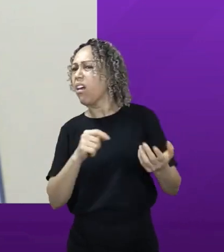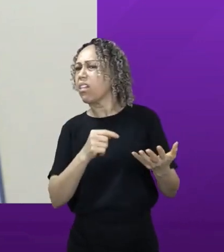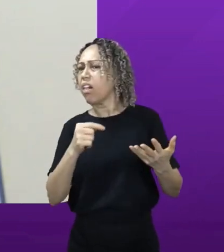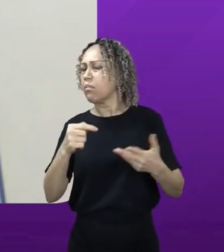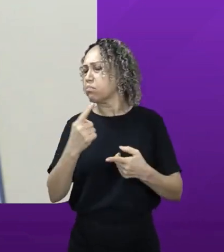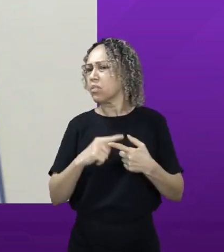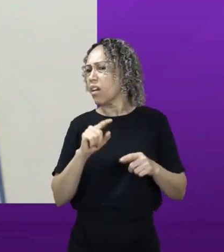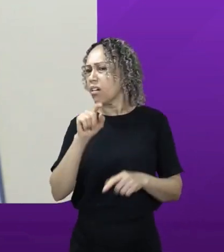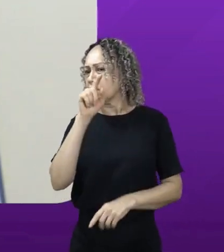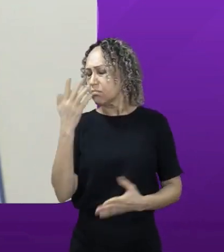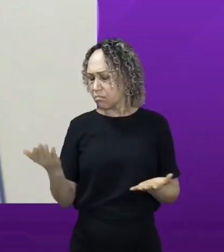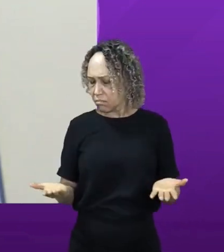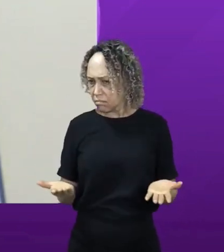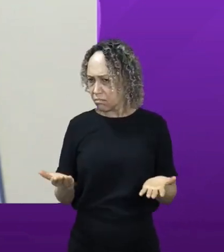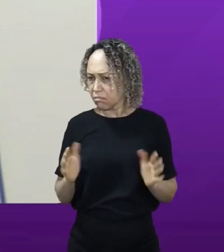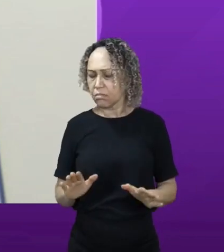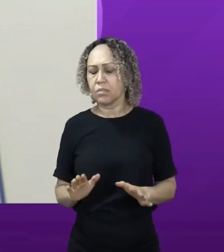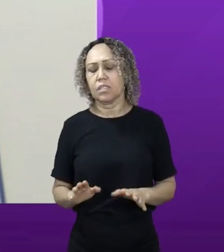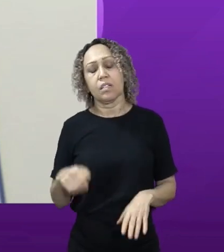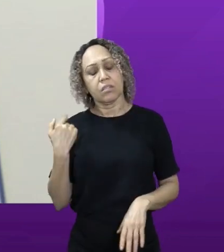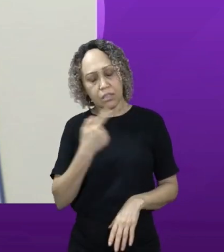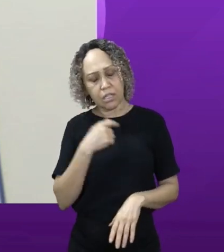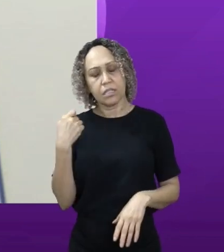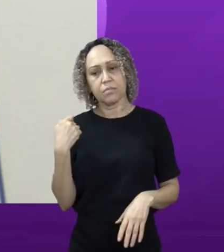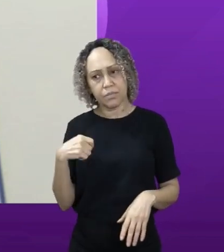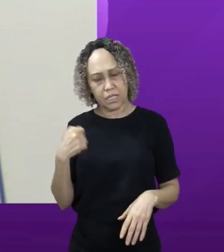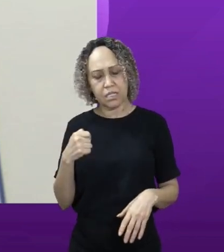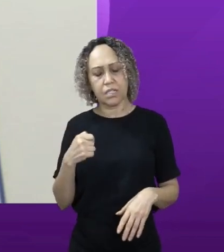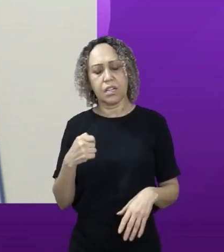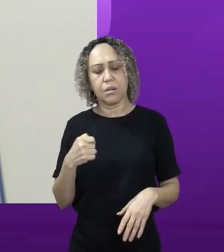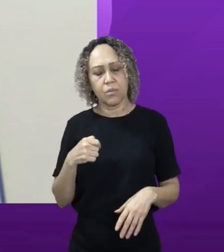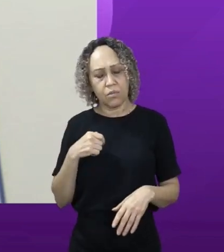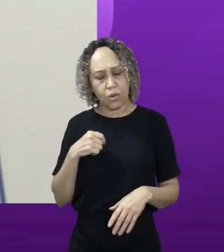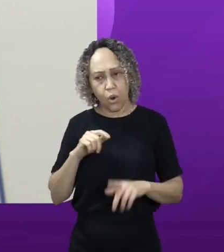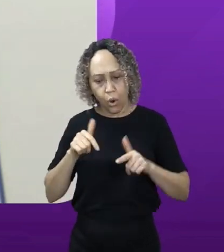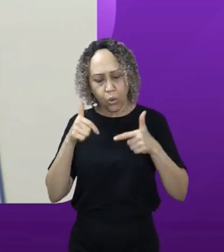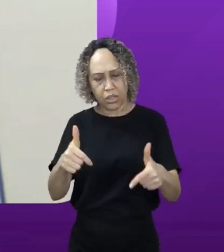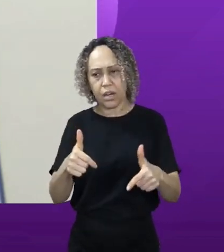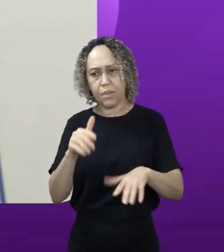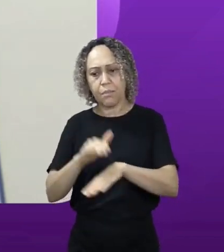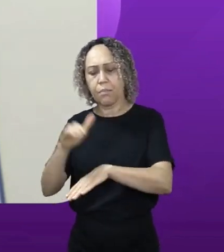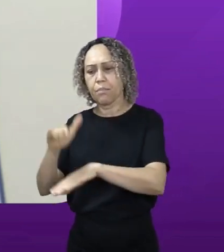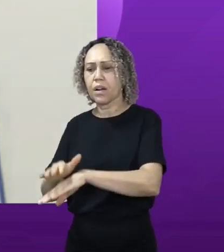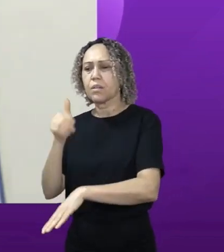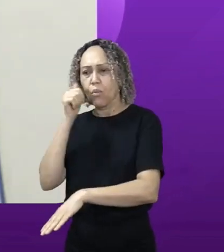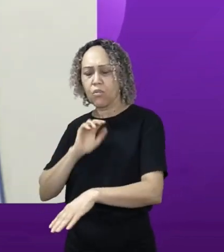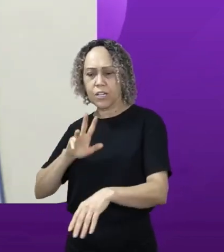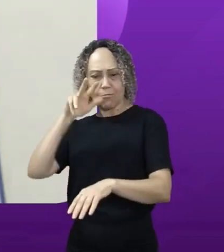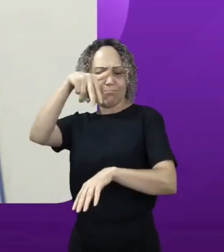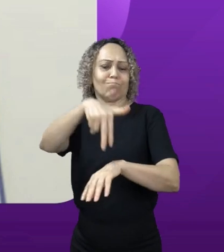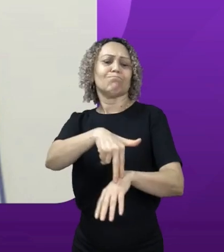também que é pela ausência de mais mulheres ocupando espaços de poder, espaços de decisão. E aí eu lembro que não basta ser